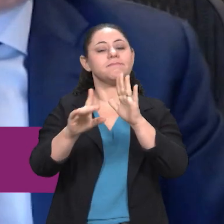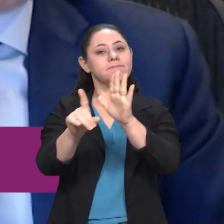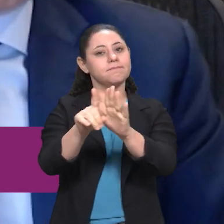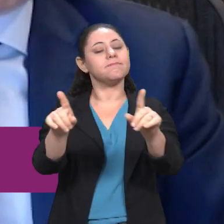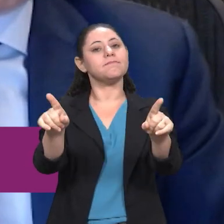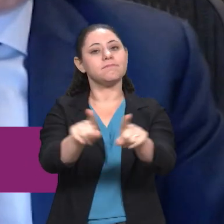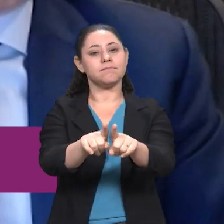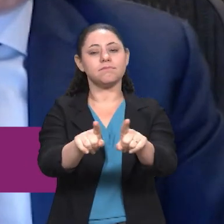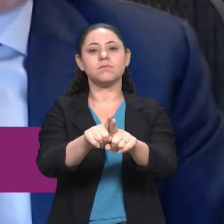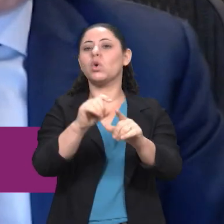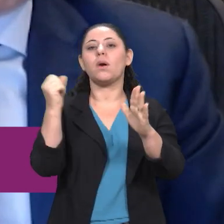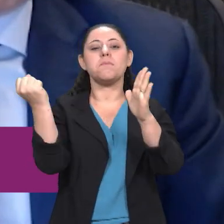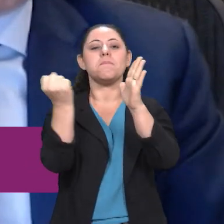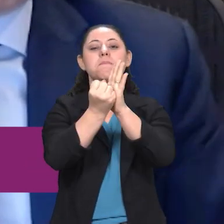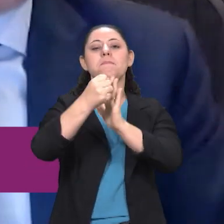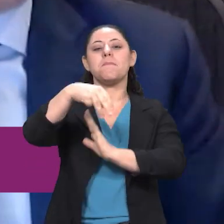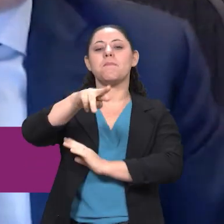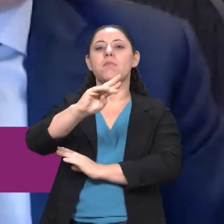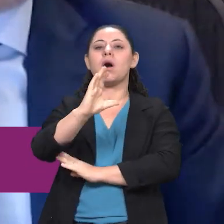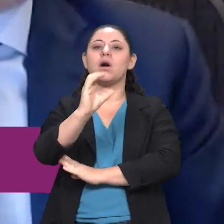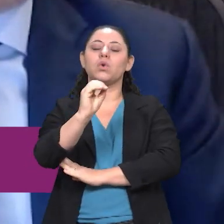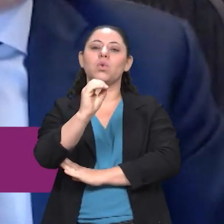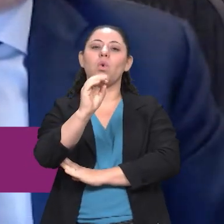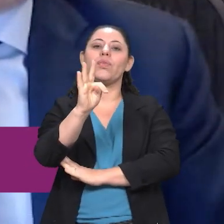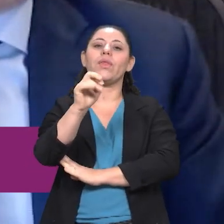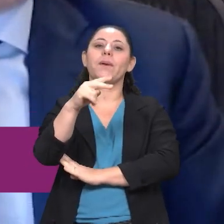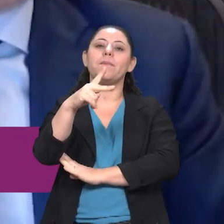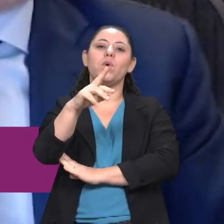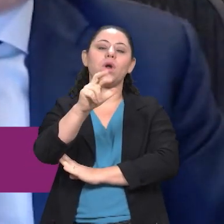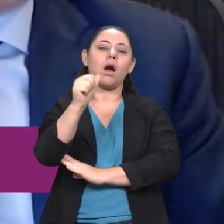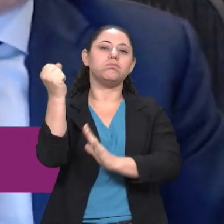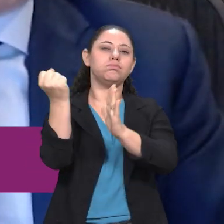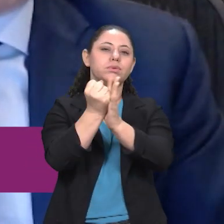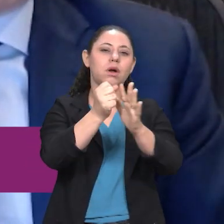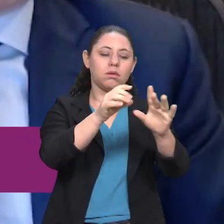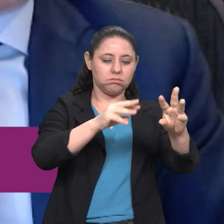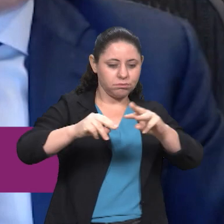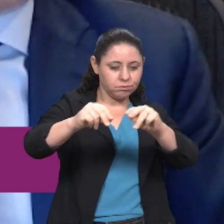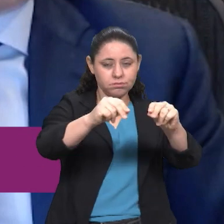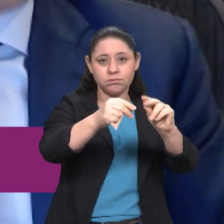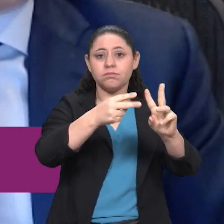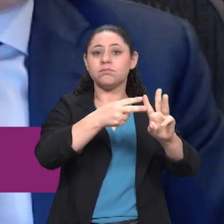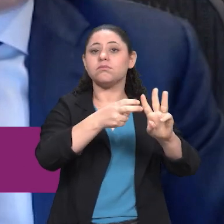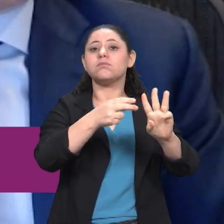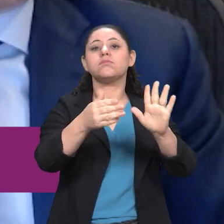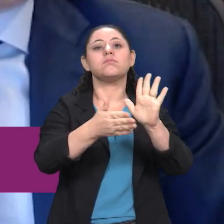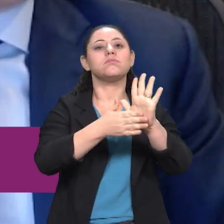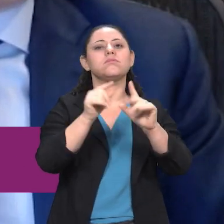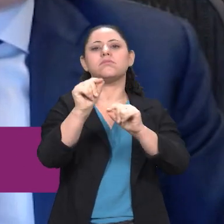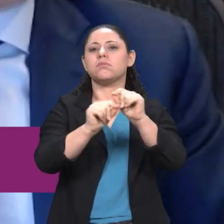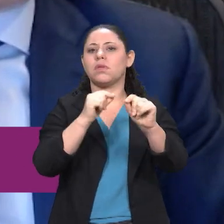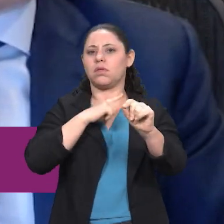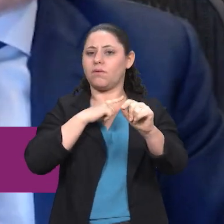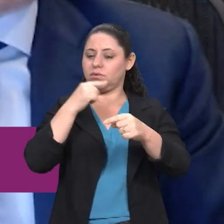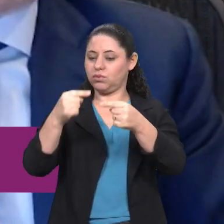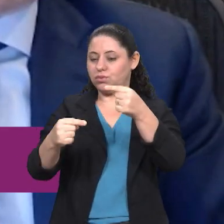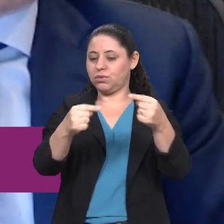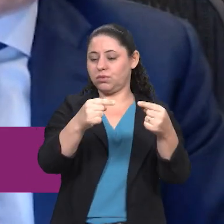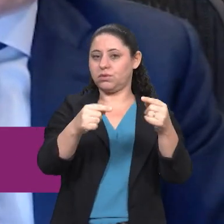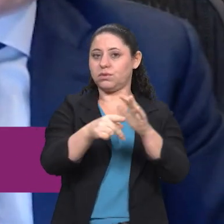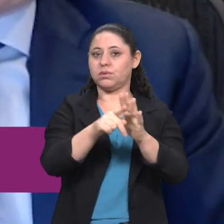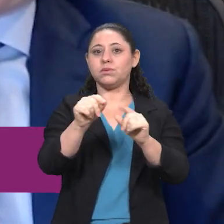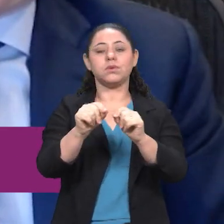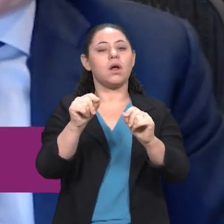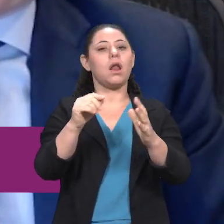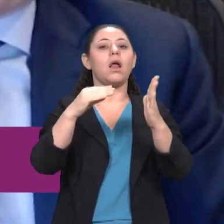Leis também, o que, que é o marco temporal da demarcação de terras indígenas, essa proposta que gerou nessa